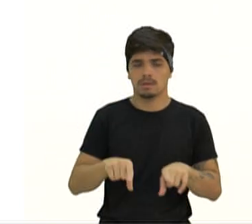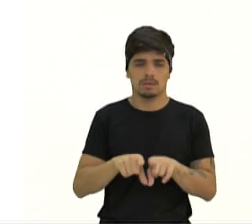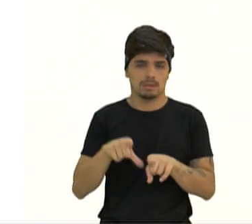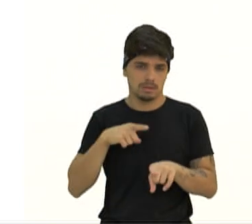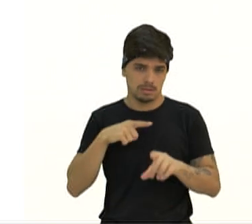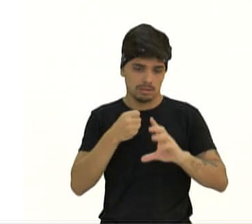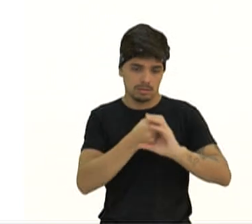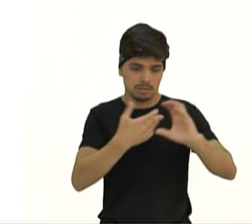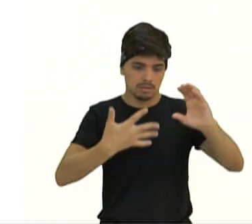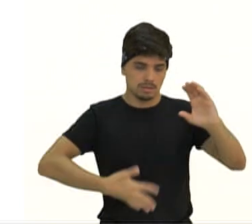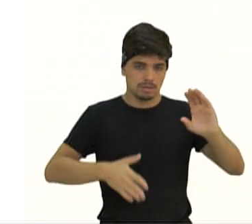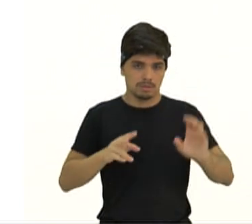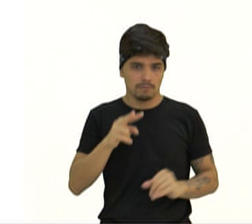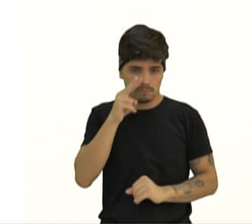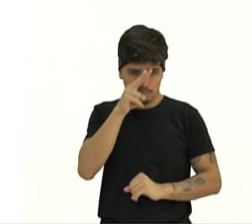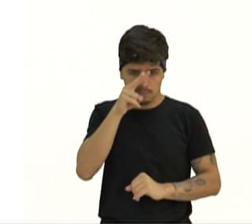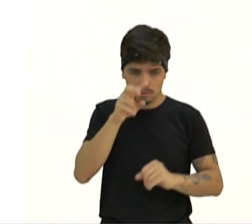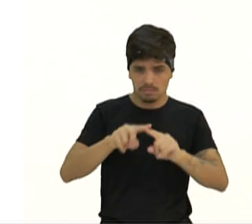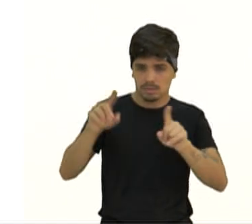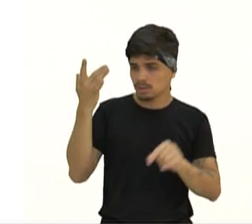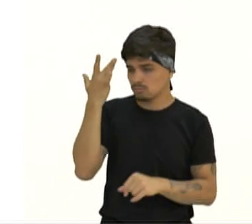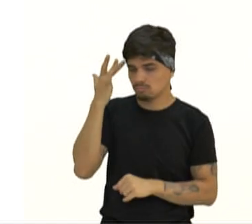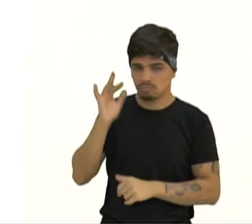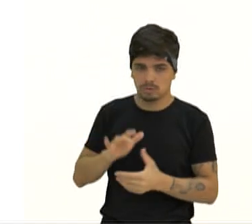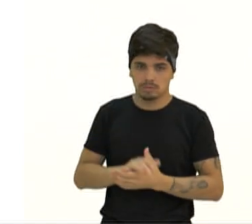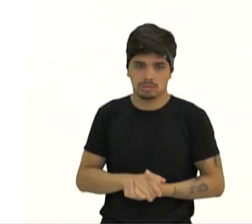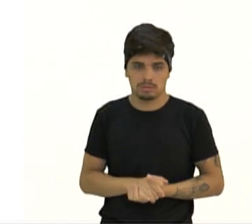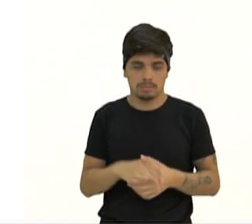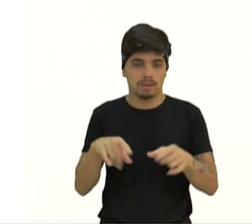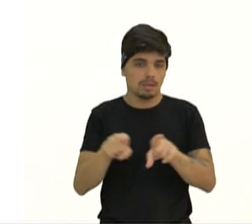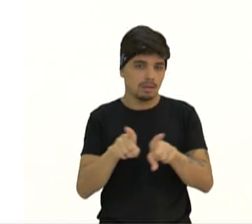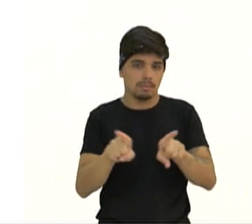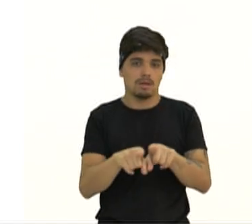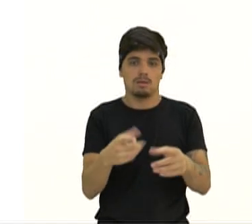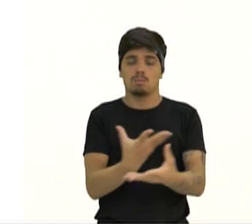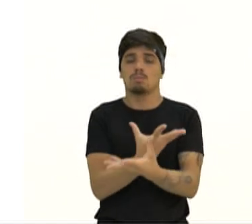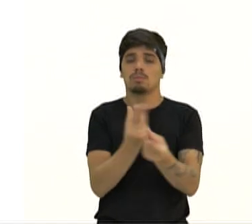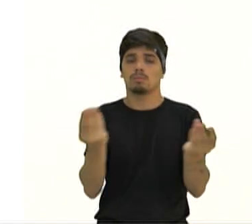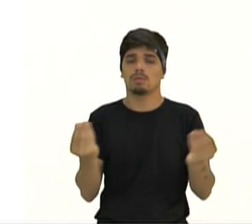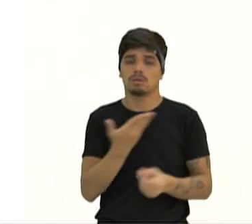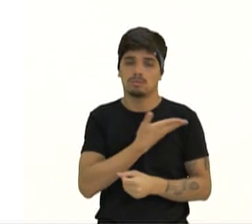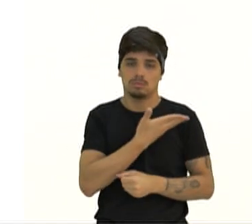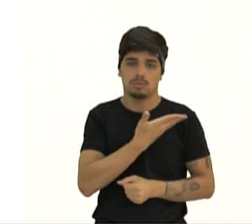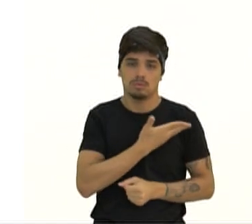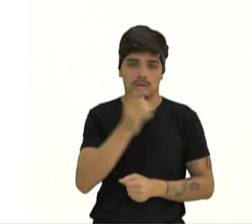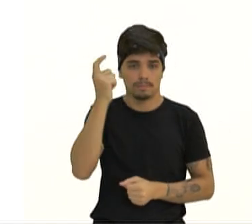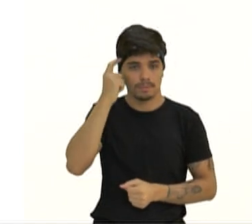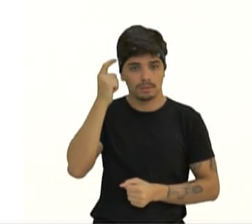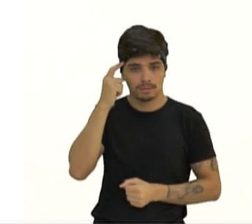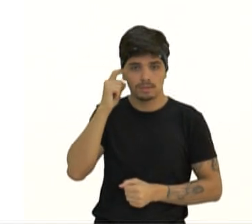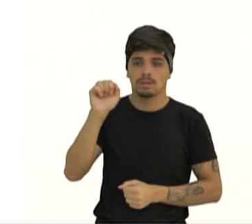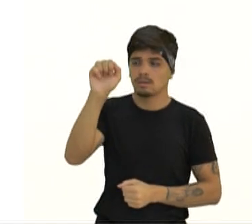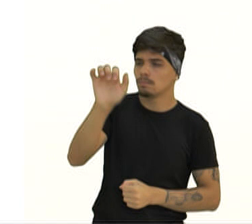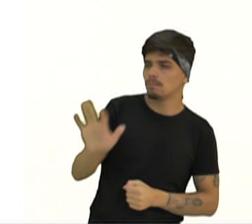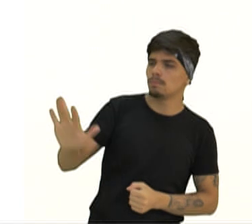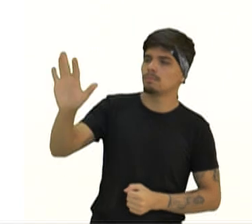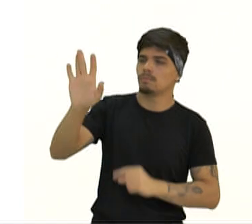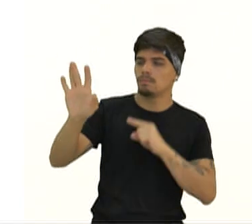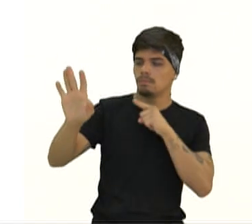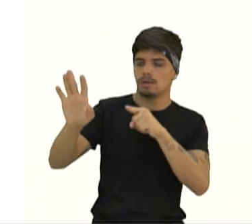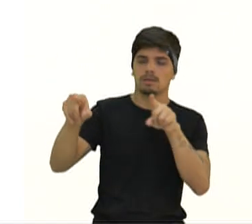características fortes mas nem sabem e muitos colegas que pensam por imagens